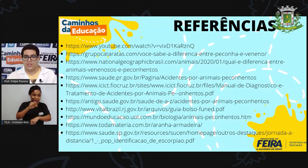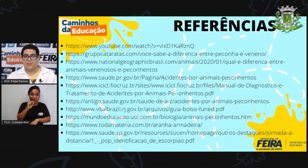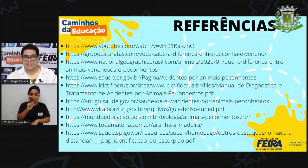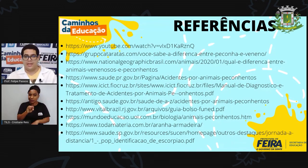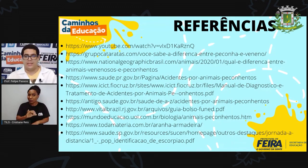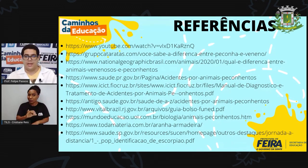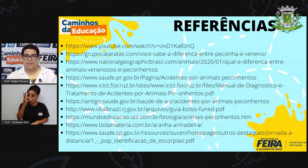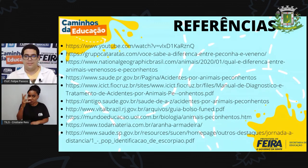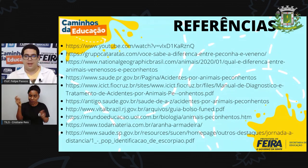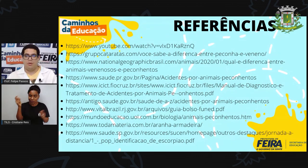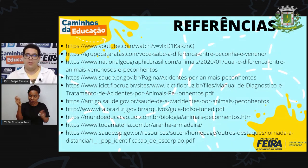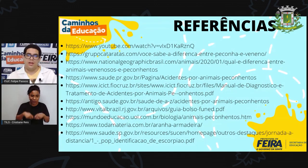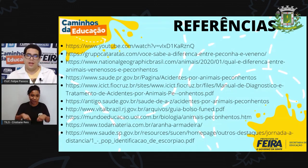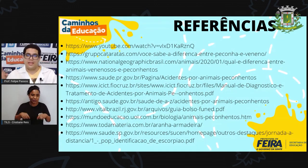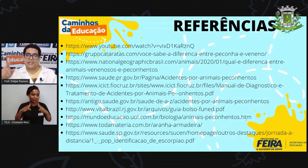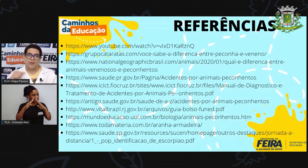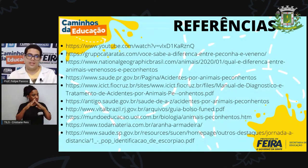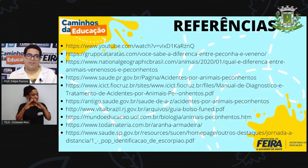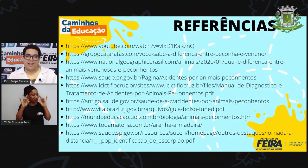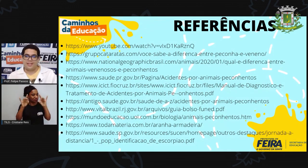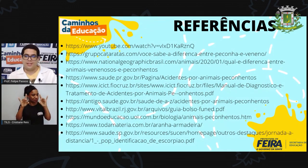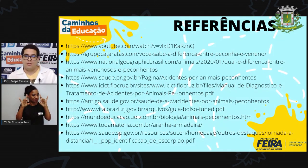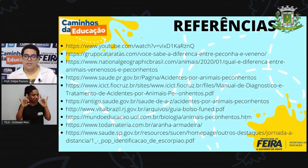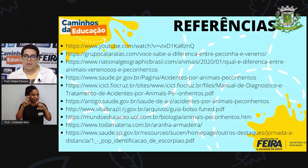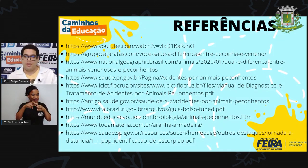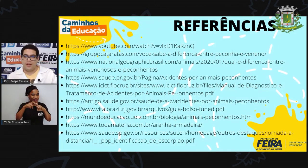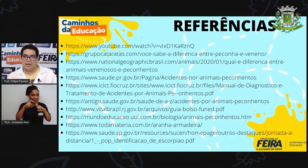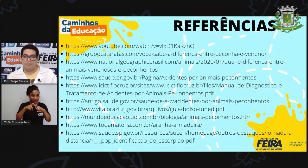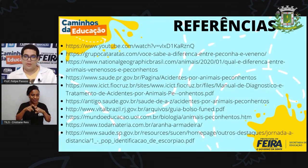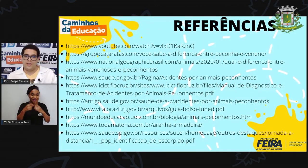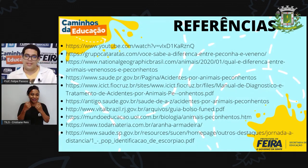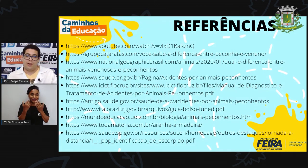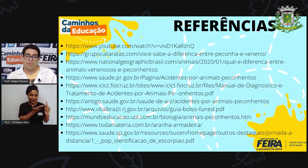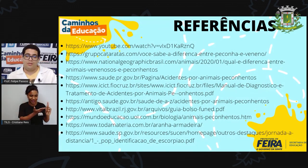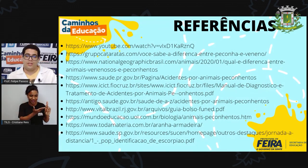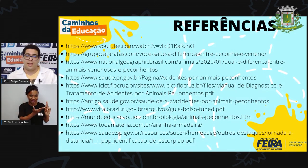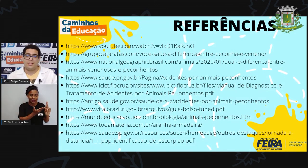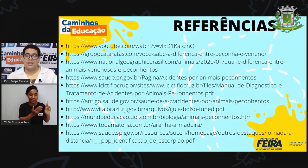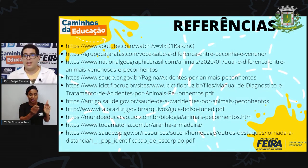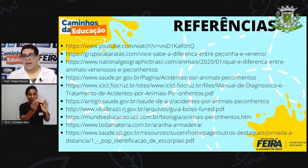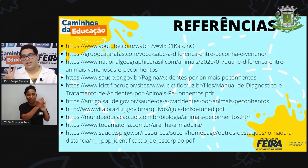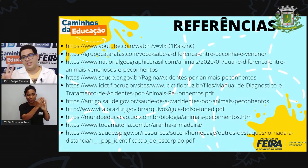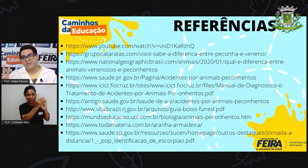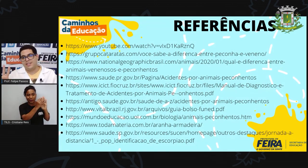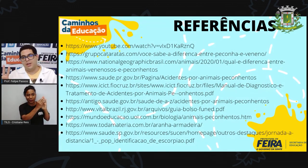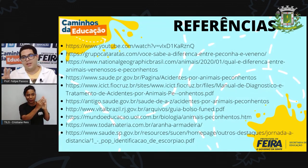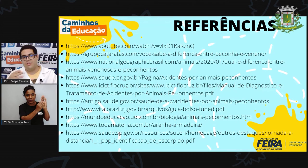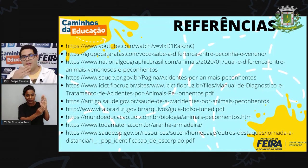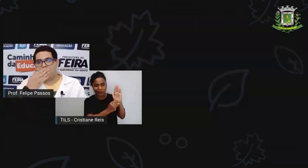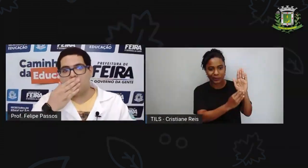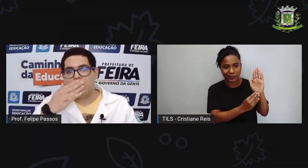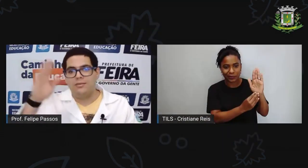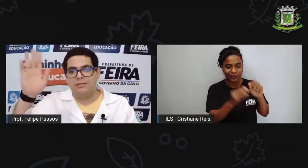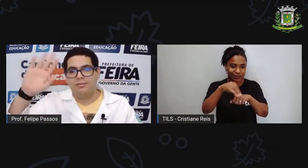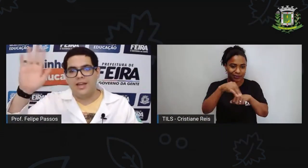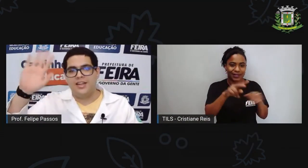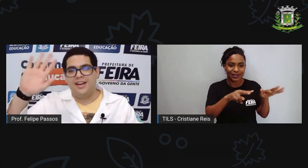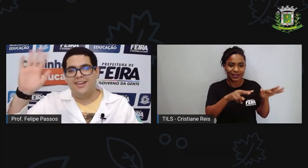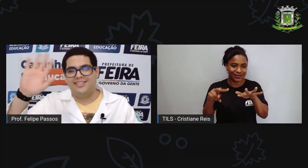procura ajuda especializada. Tá bom? Essas foram as referências que eu usei para produzir essa aula para vocês. A gente se vê semana que vem.